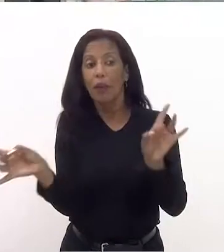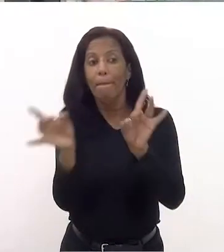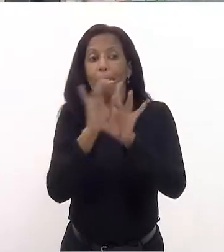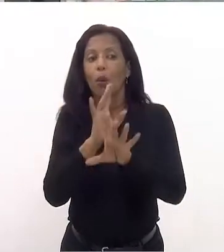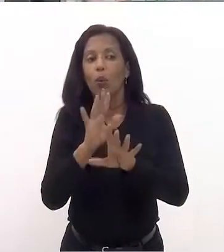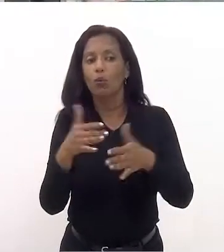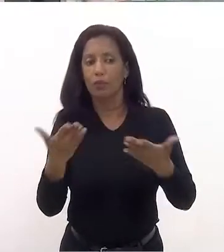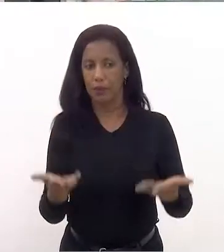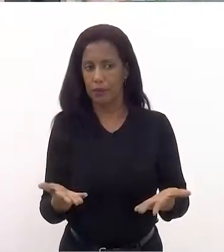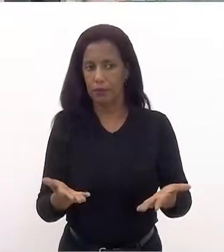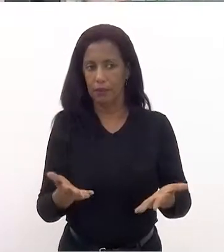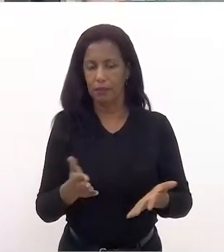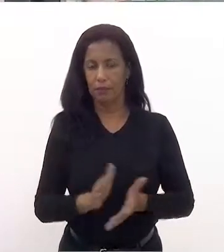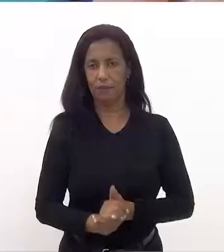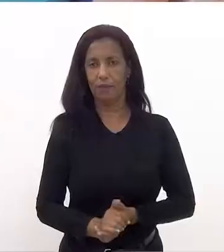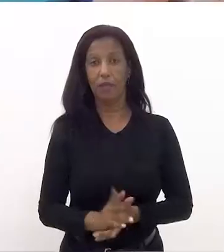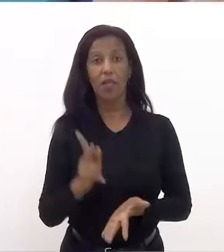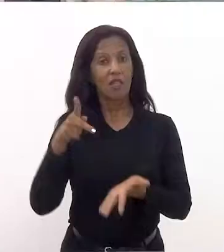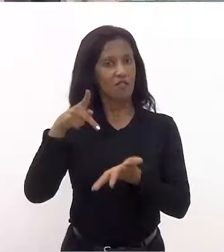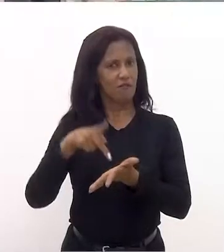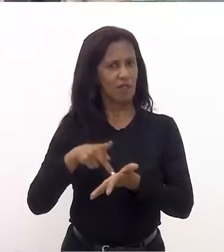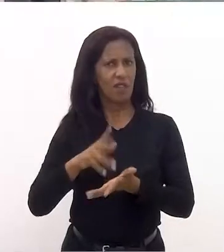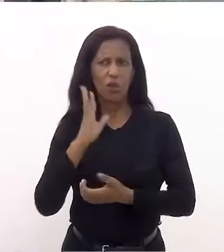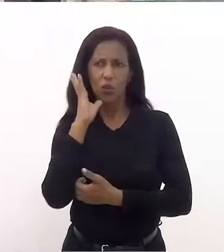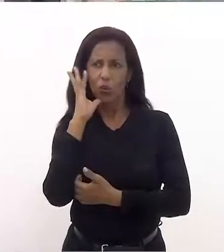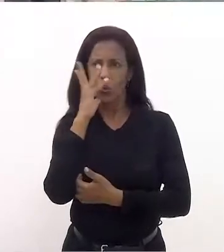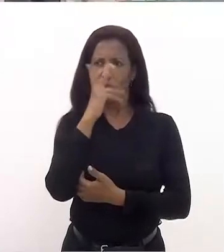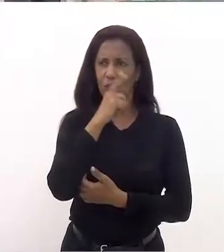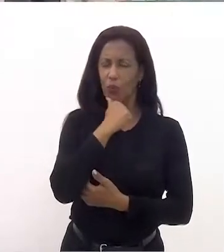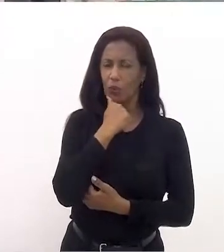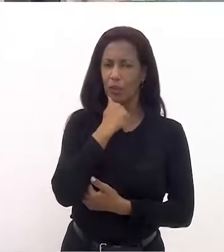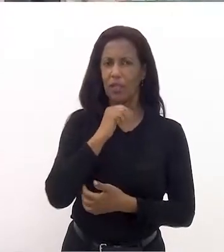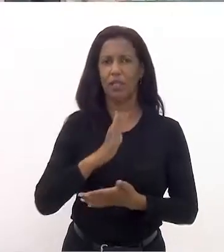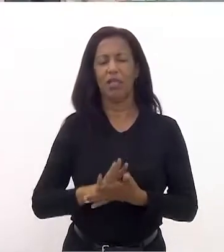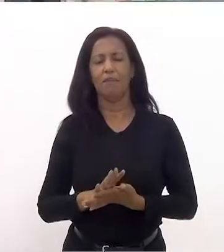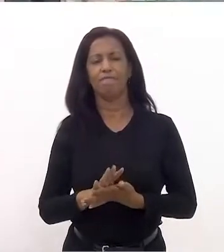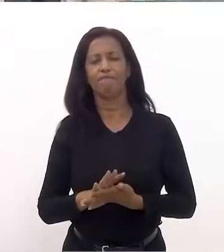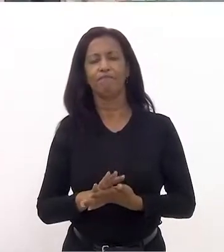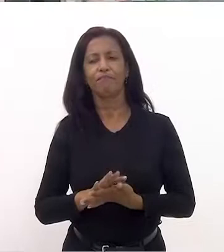está maduro para isso. Uhum. E realmente eu demorei